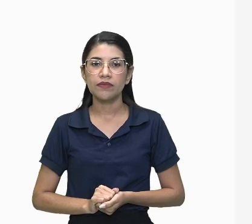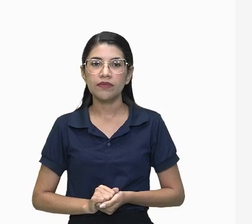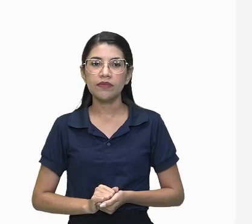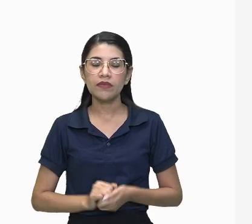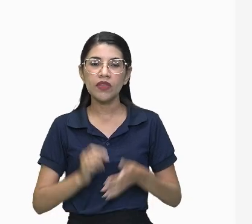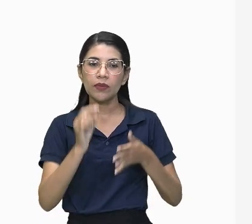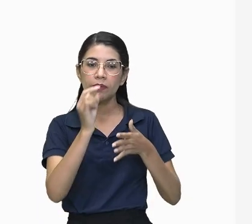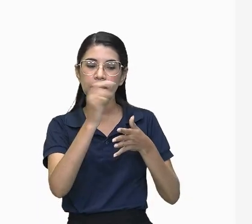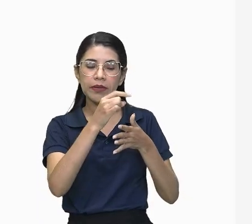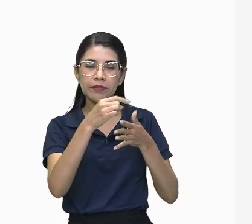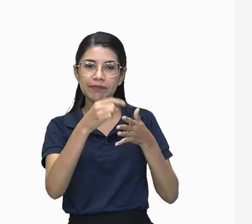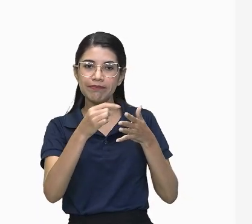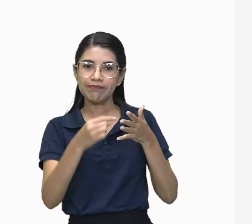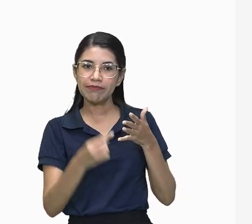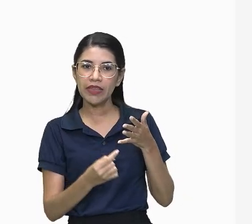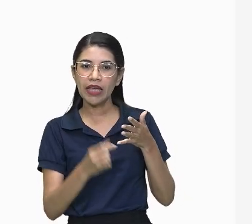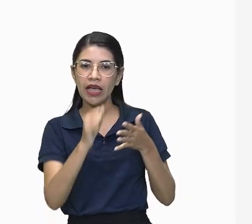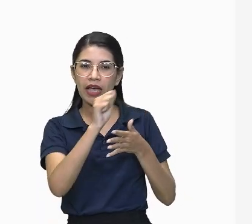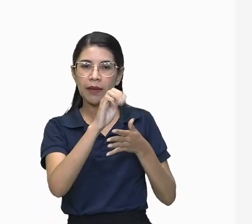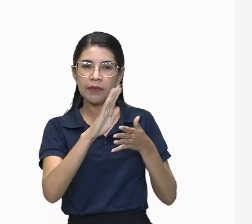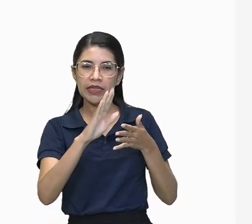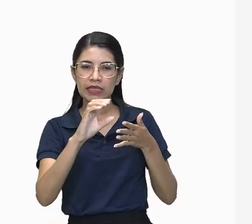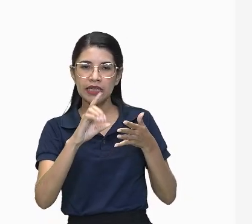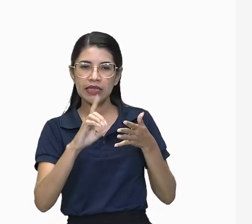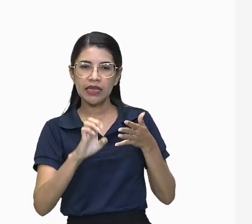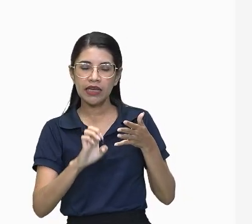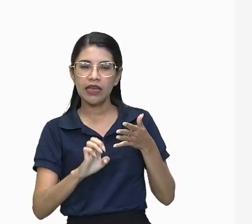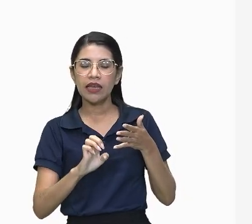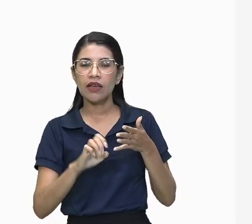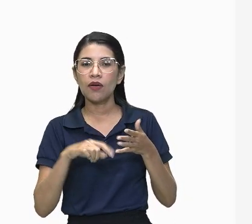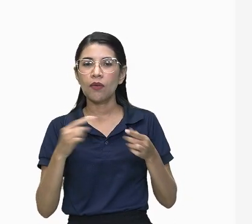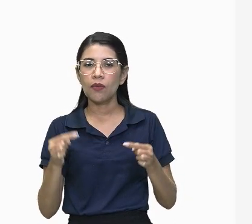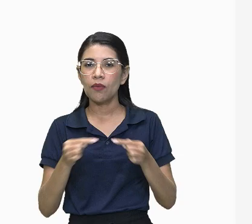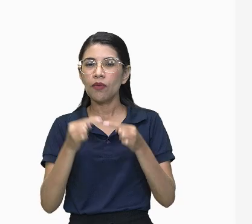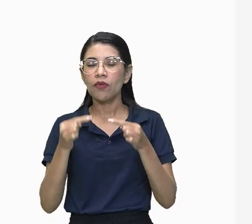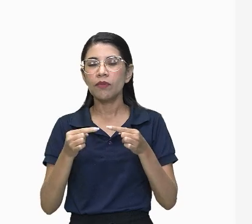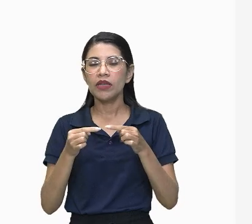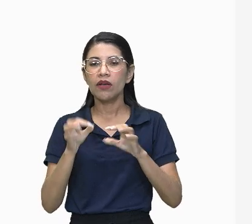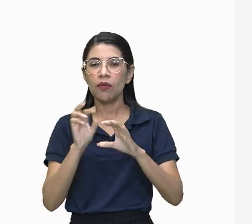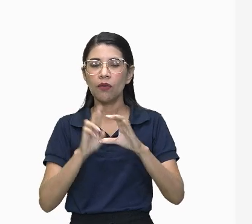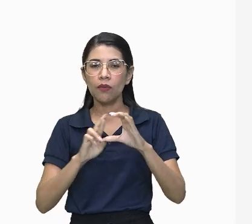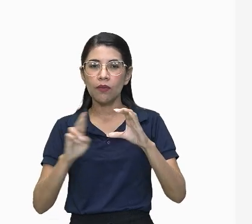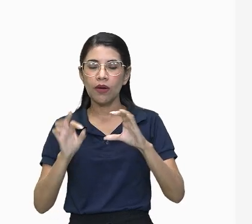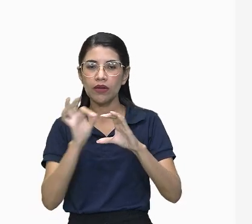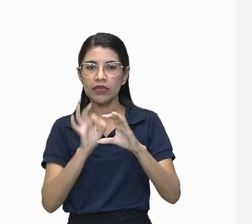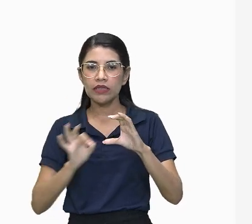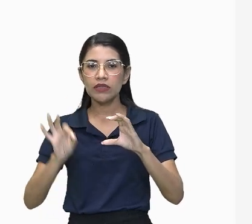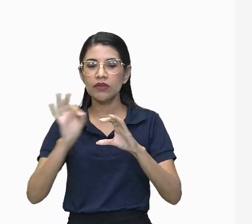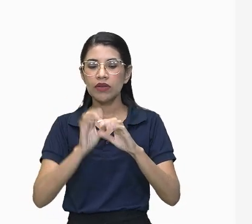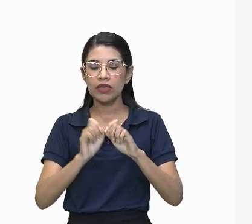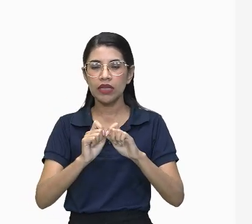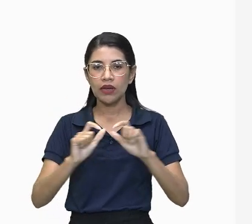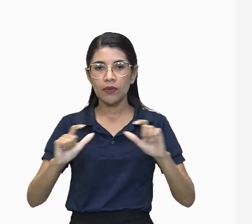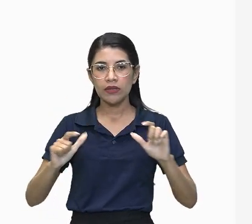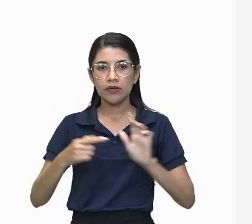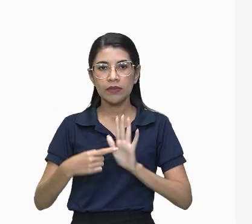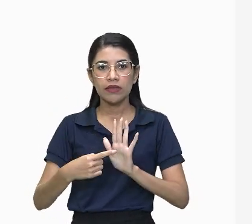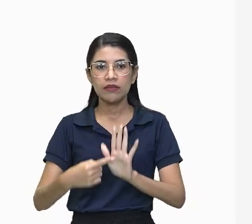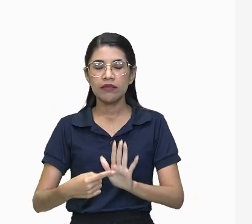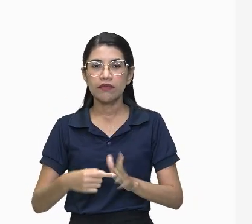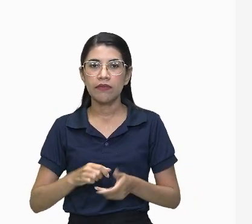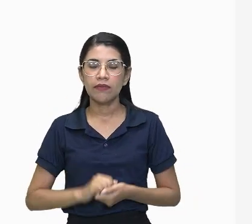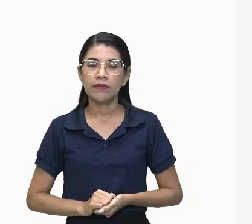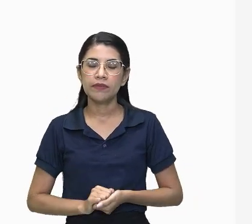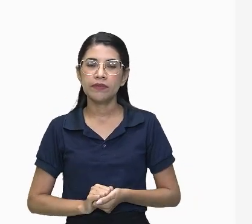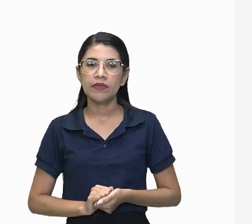que corresponde ao raio da circunferência de equação. E aí nós temos a equação geral, né?